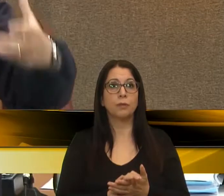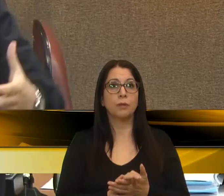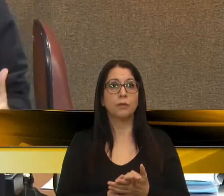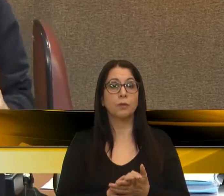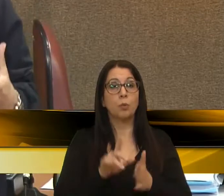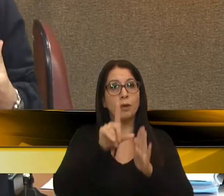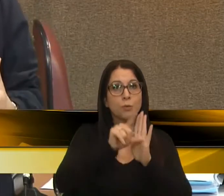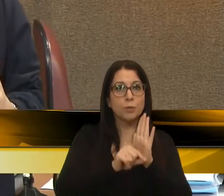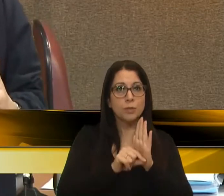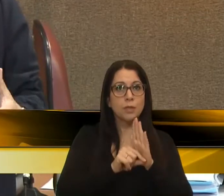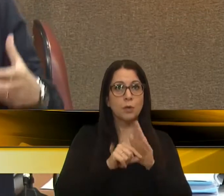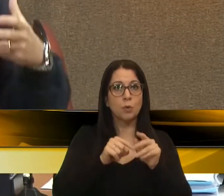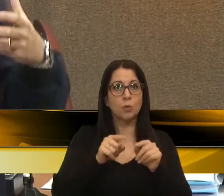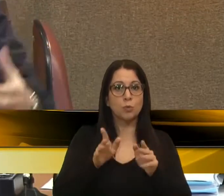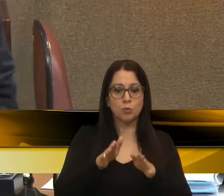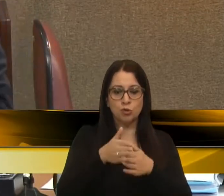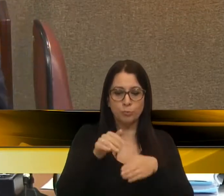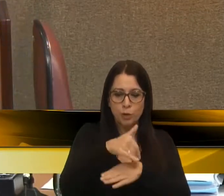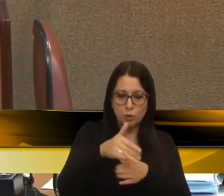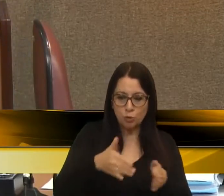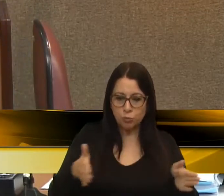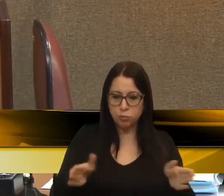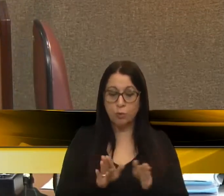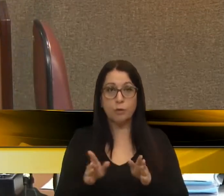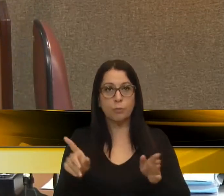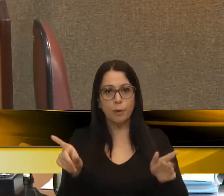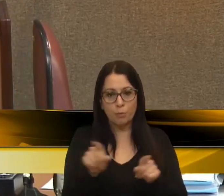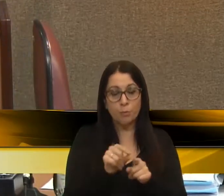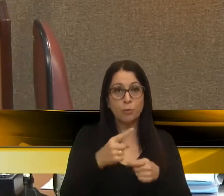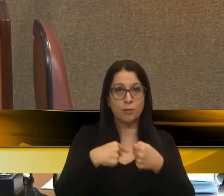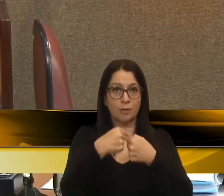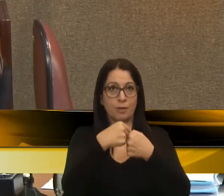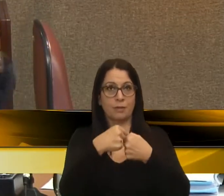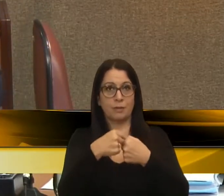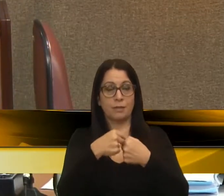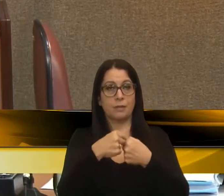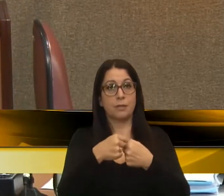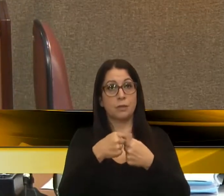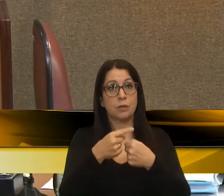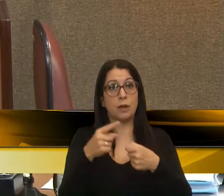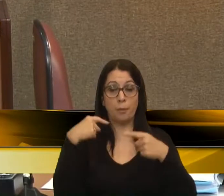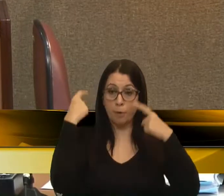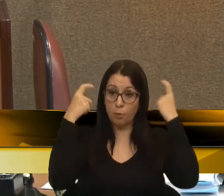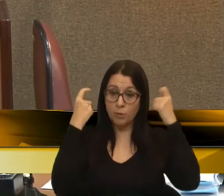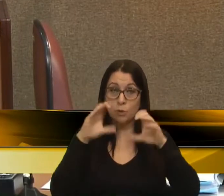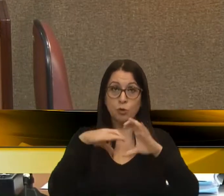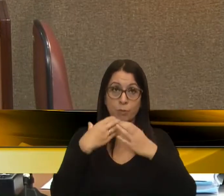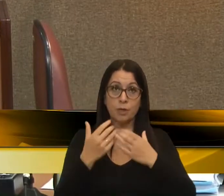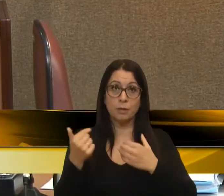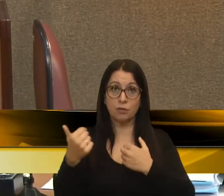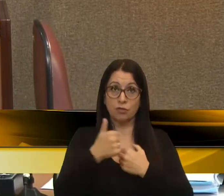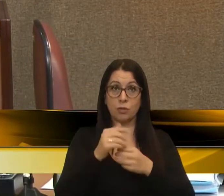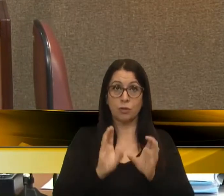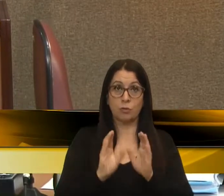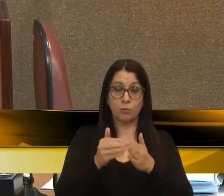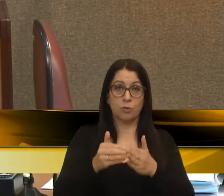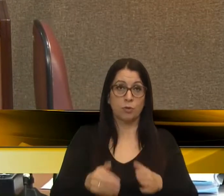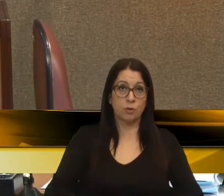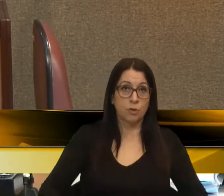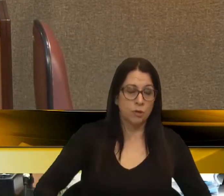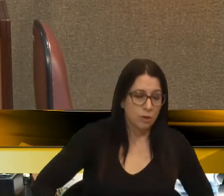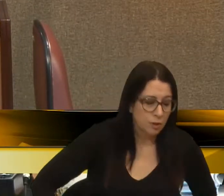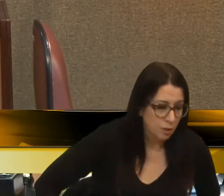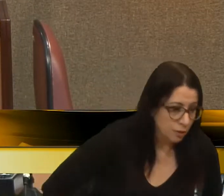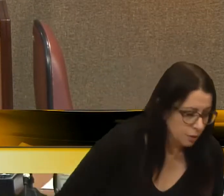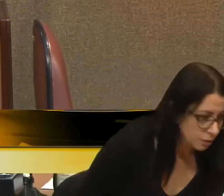a redução do perímetro urbano, são duas questões, secretário, que a grande demanda, a preocupação da comunidade chega até essa comissão. A primeira